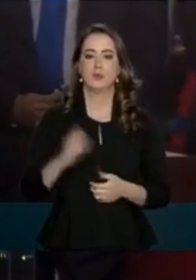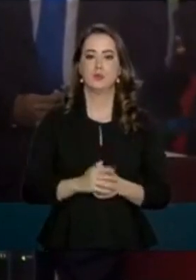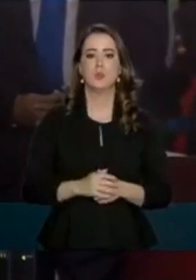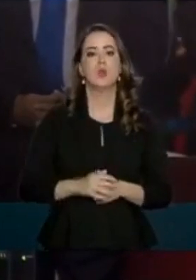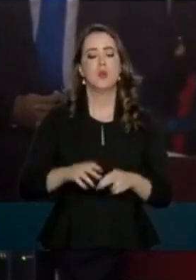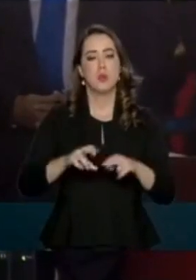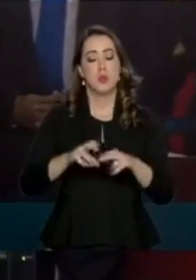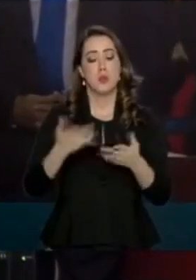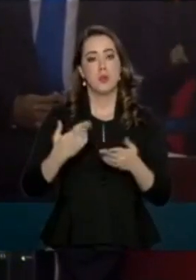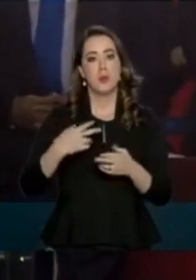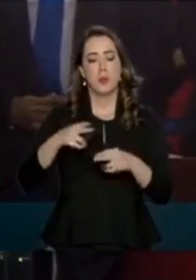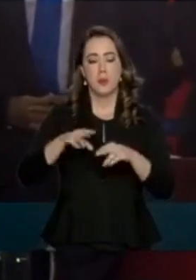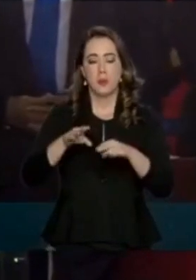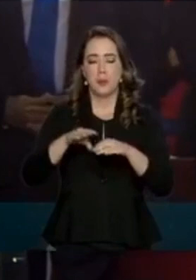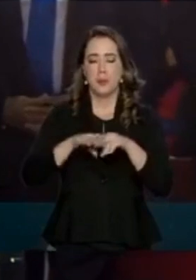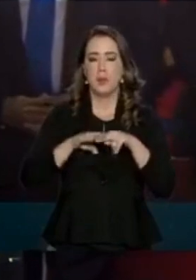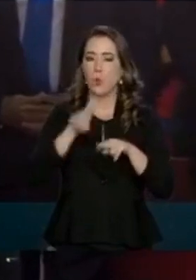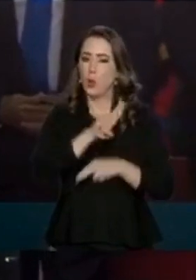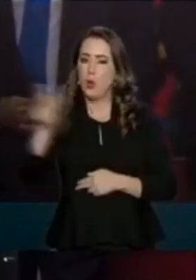pela paz do Senhor.